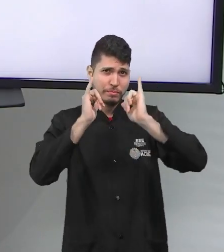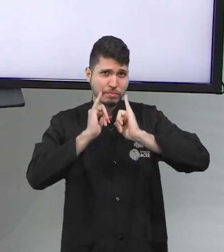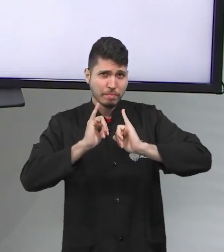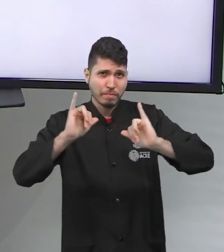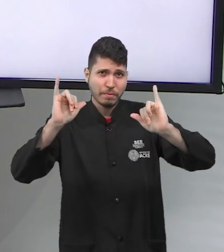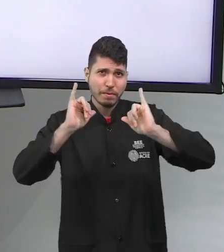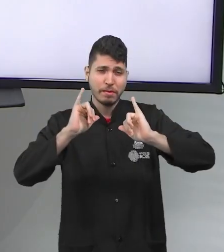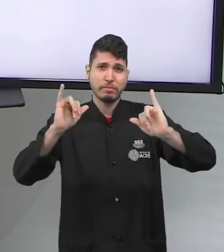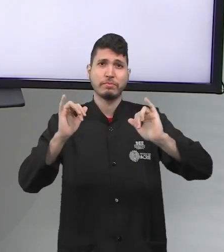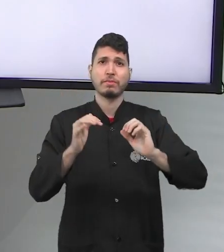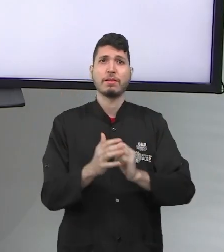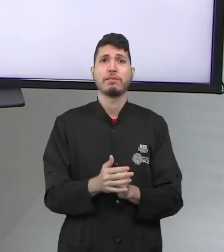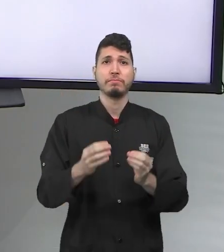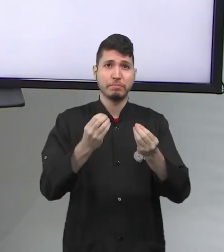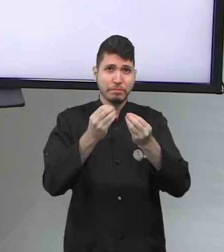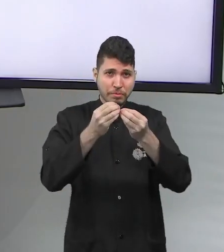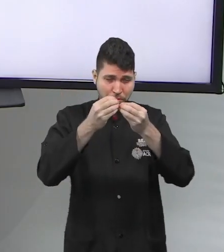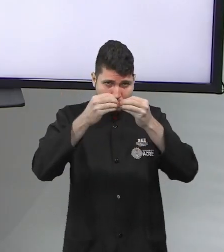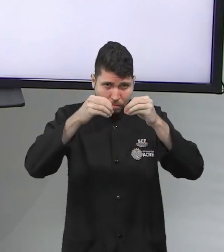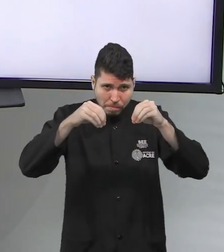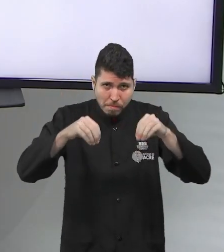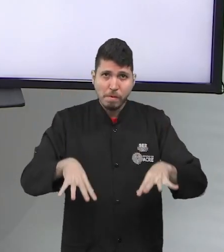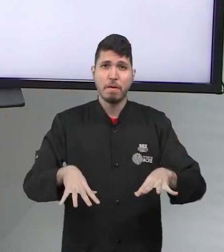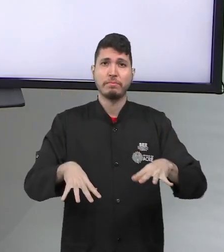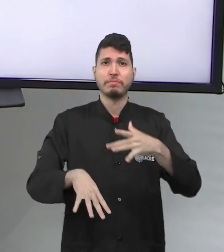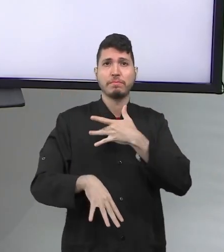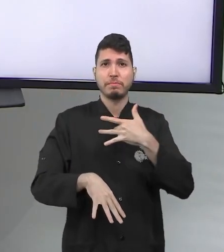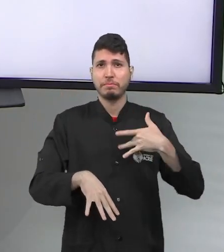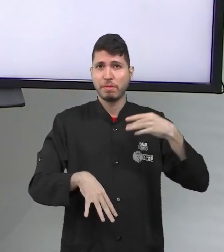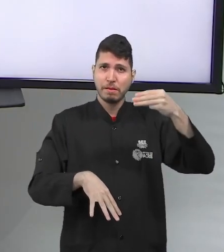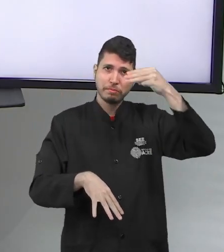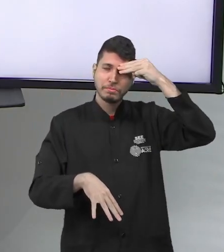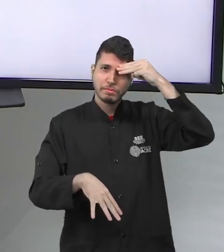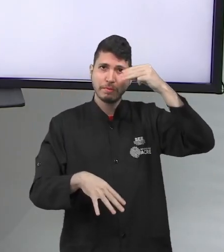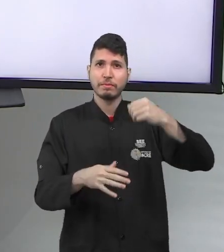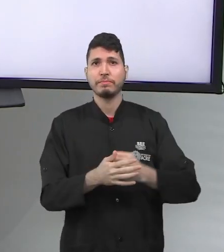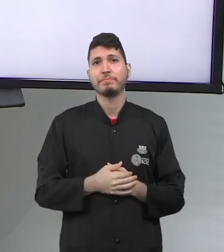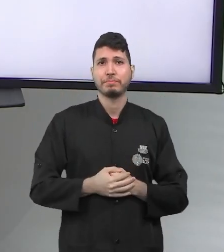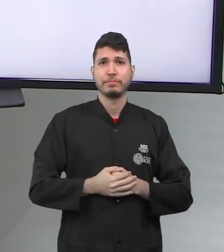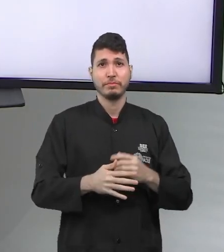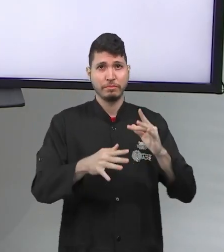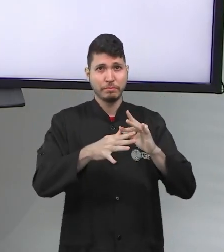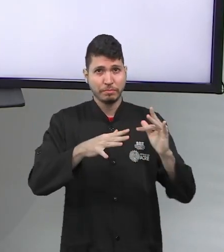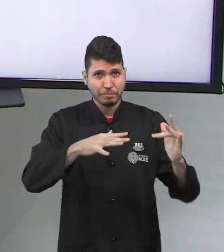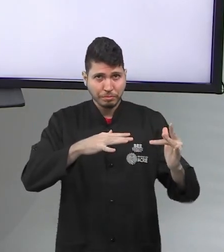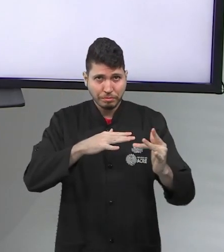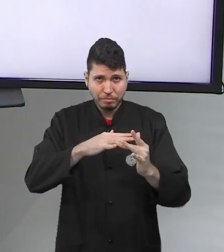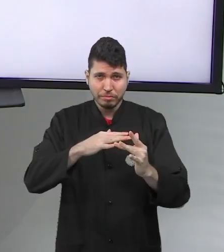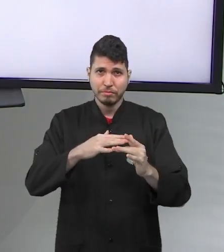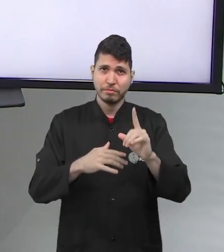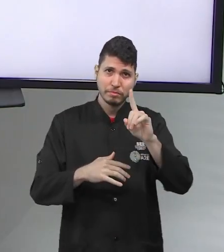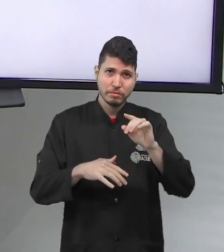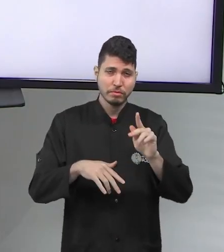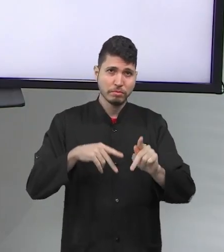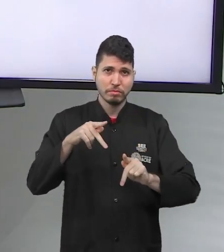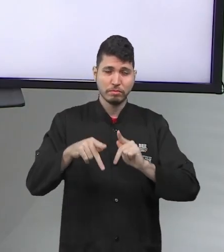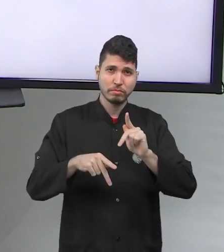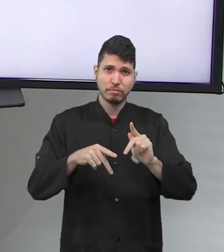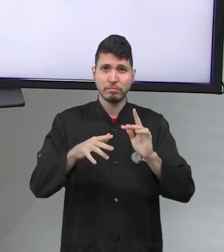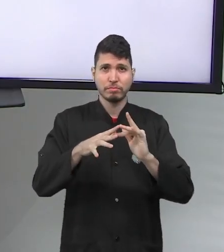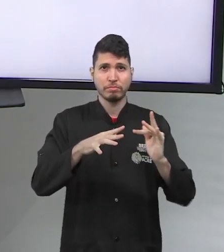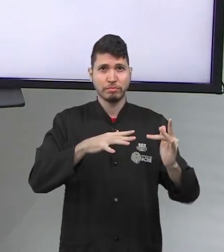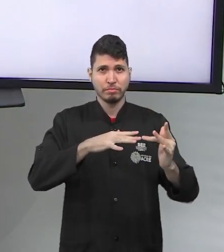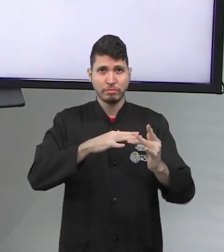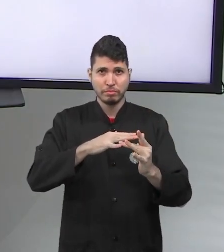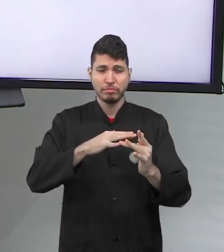a saúde mental. Nós temos uma rede social muito popular que é, digamos assim, a rede